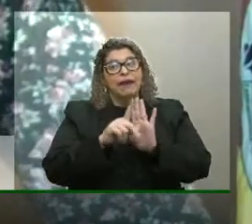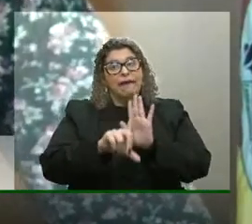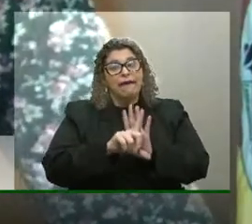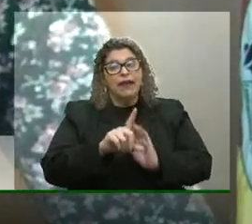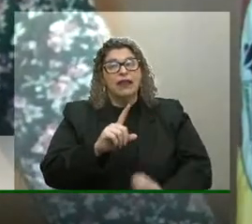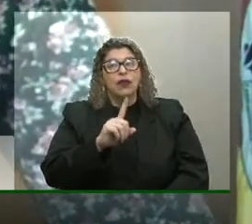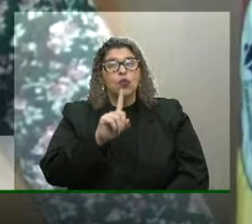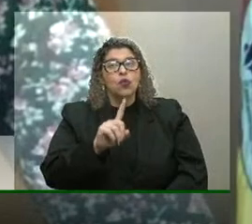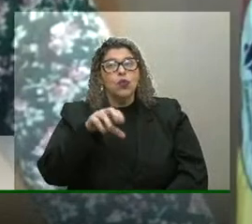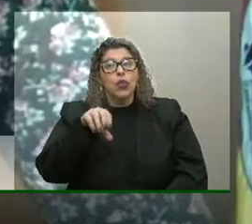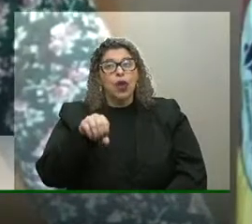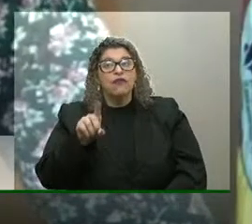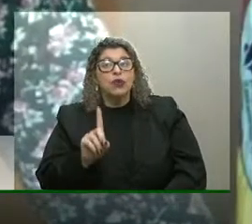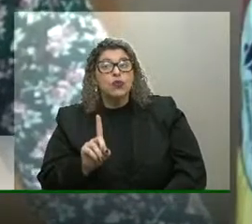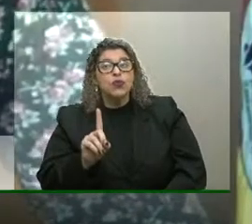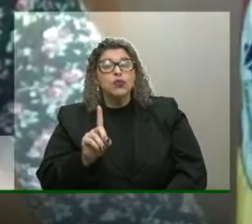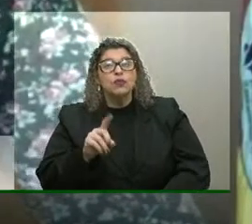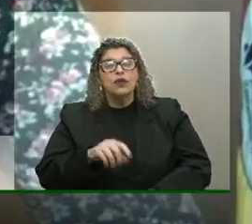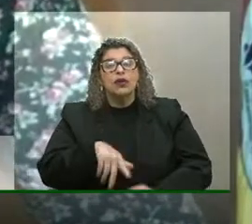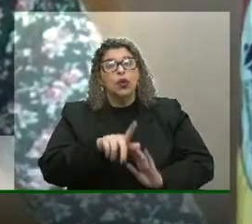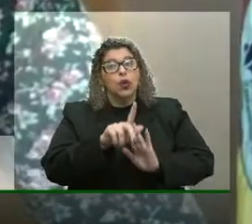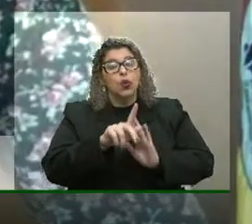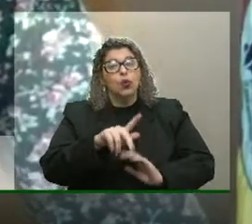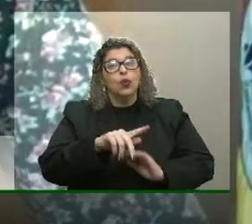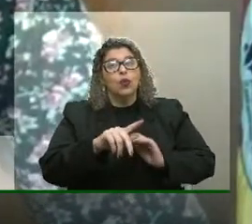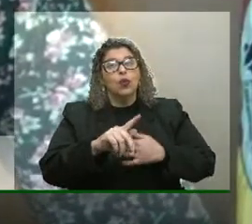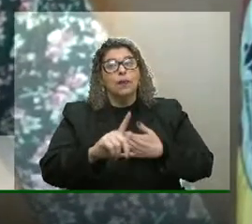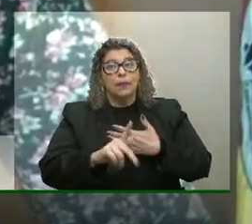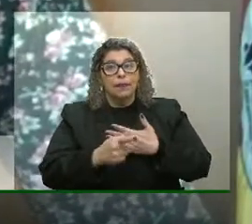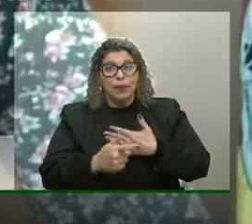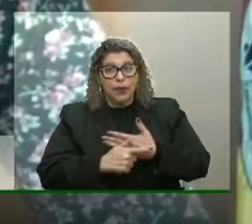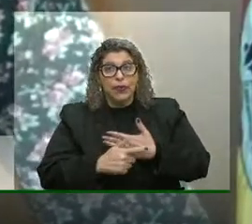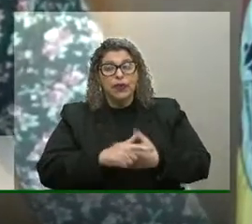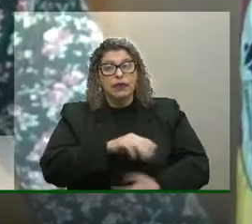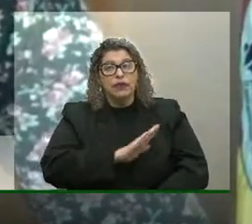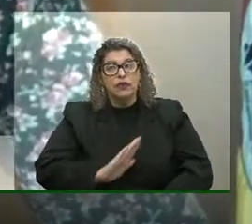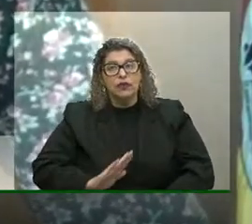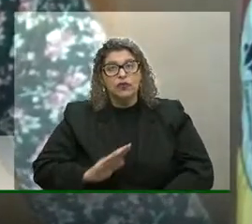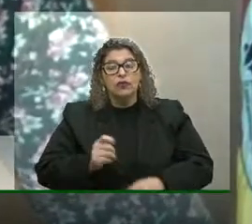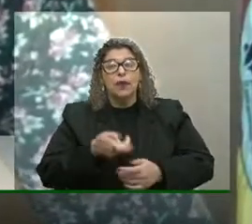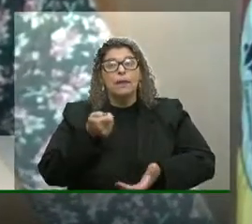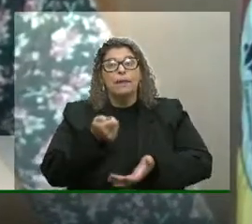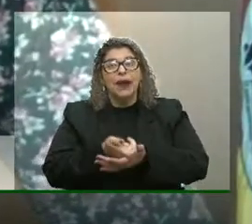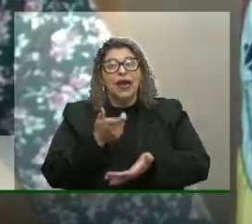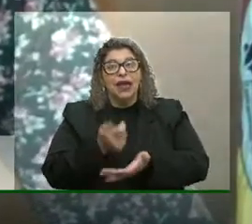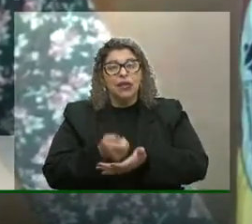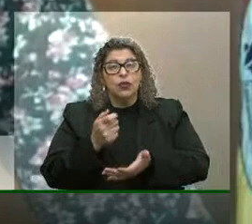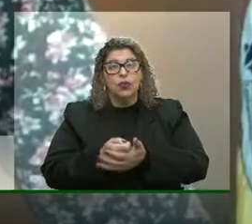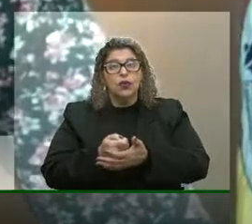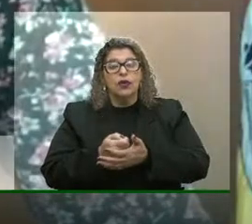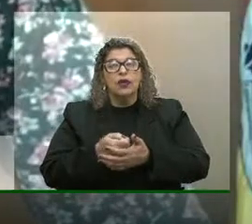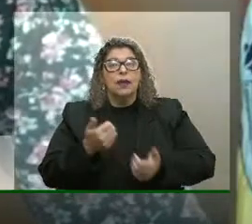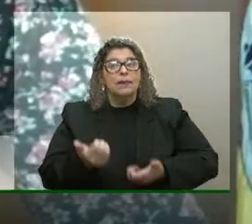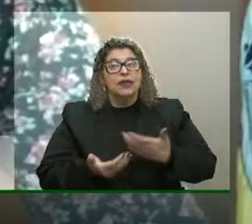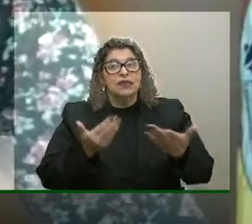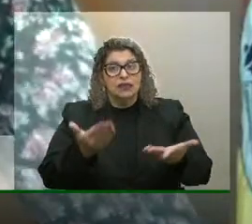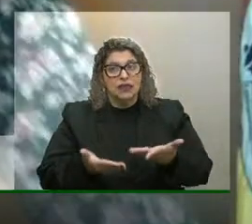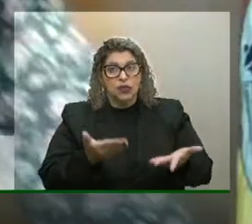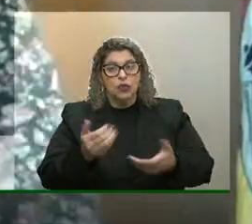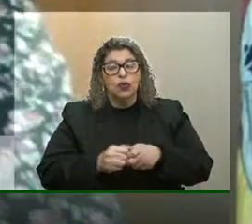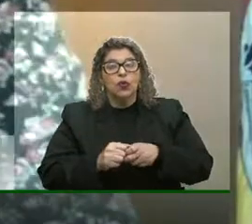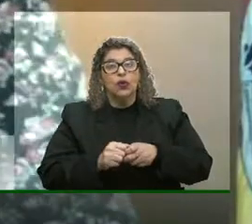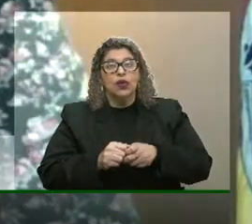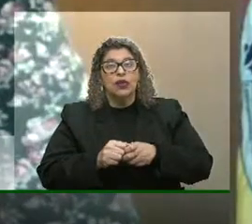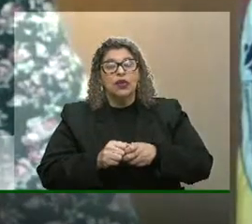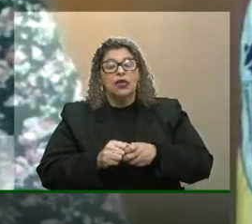que autoriza, né, o Poder Executivo a antecipar parcialmente o pagamento aos prestadores de serviço do transporte escolar da